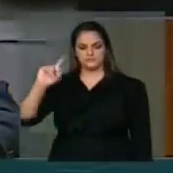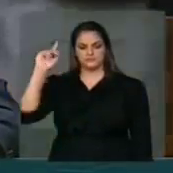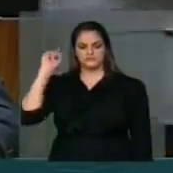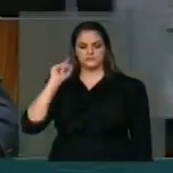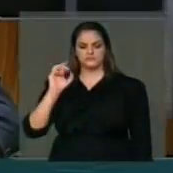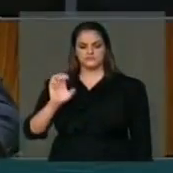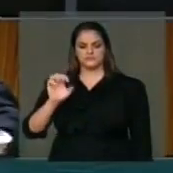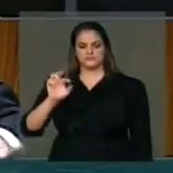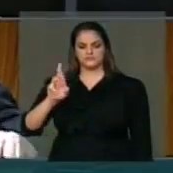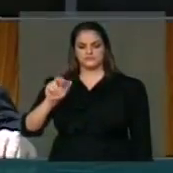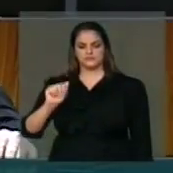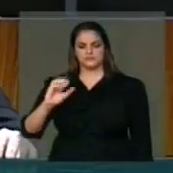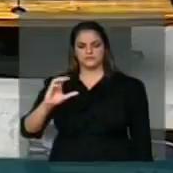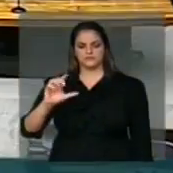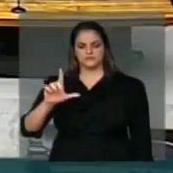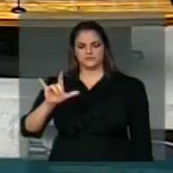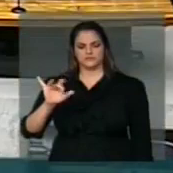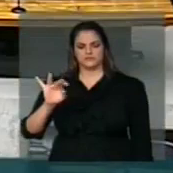parlamentar Heráclito Fortes.